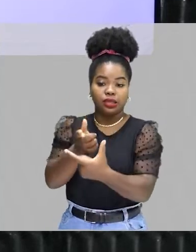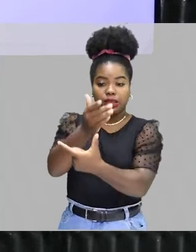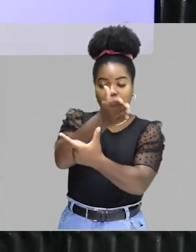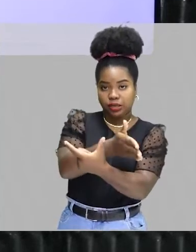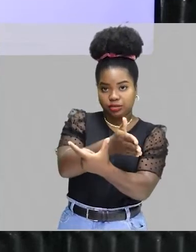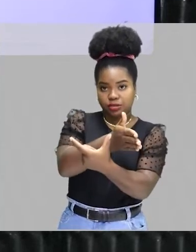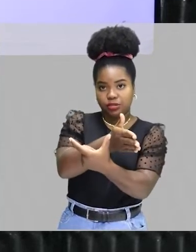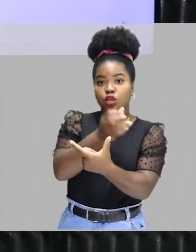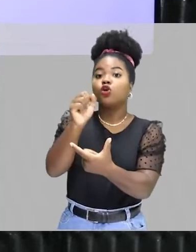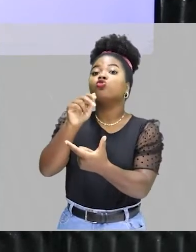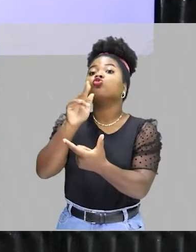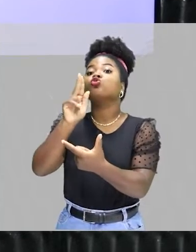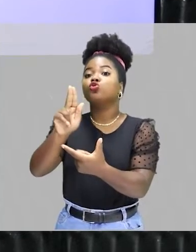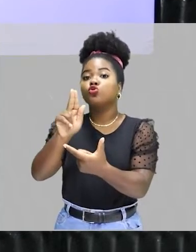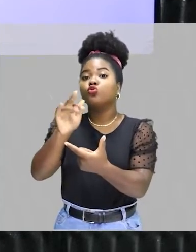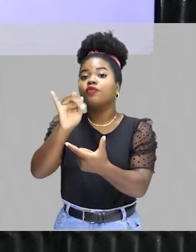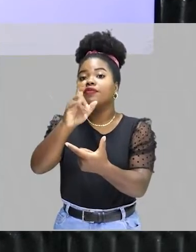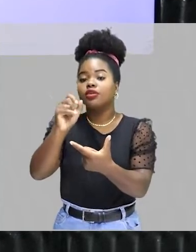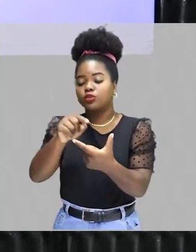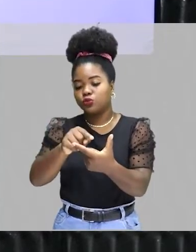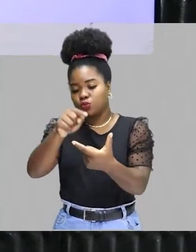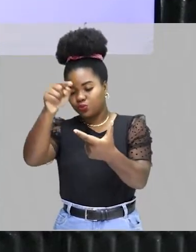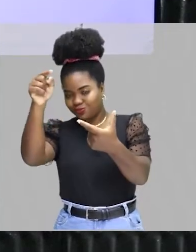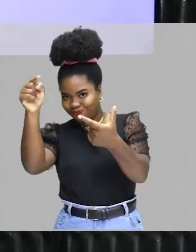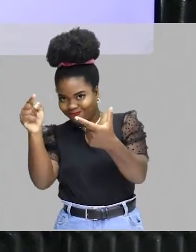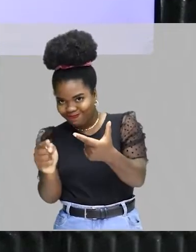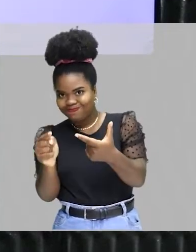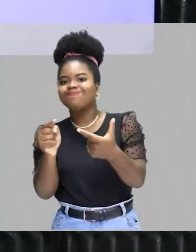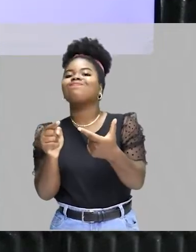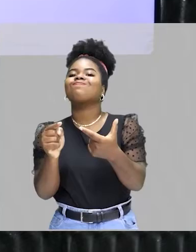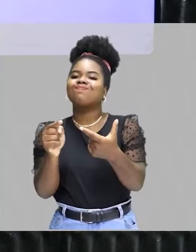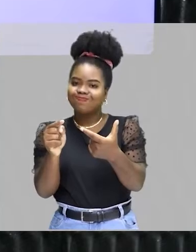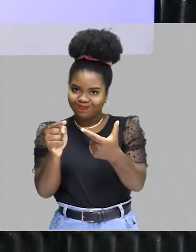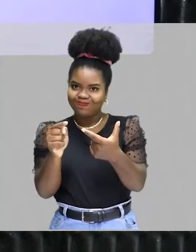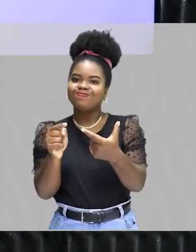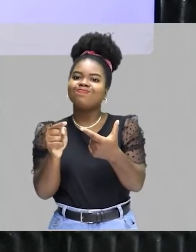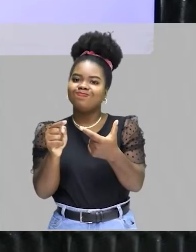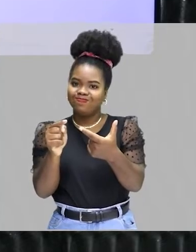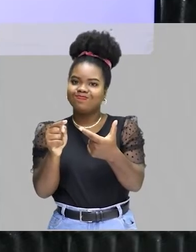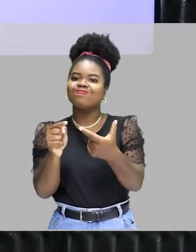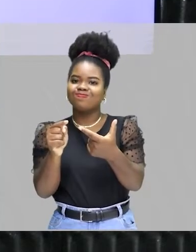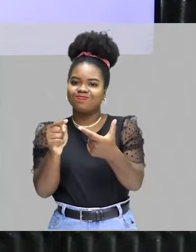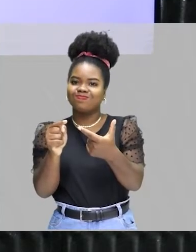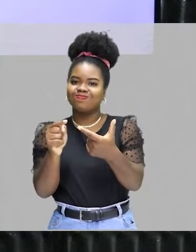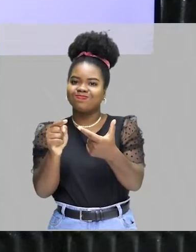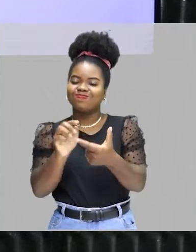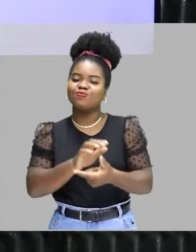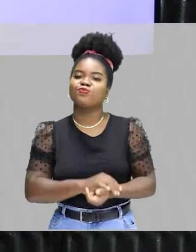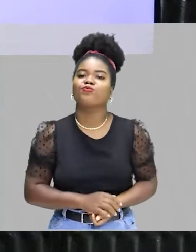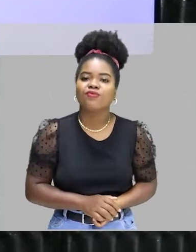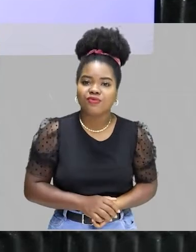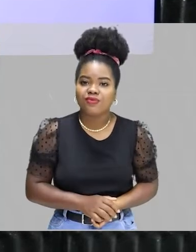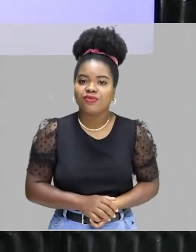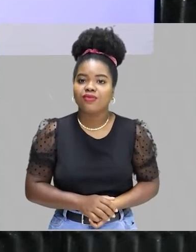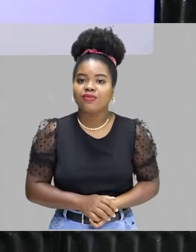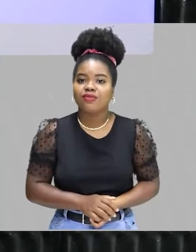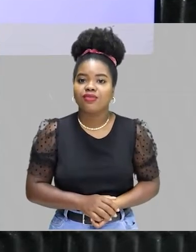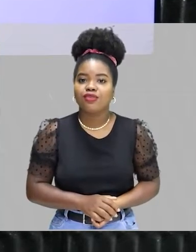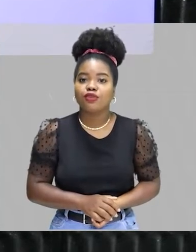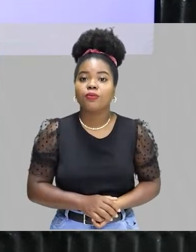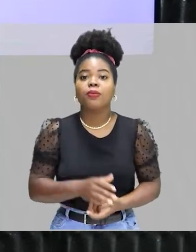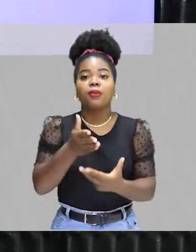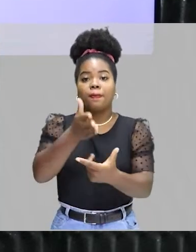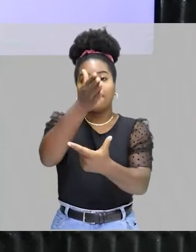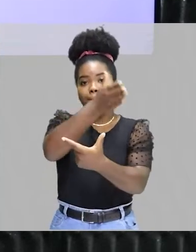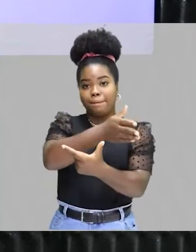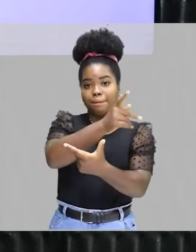radical. Sufixo é um morfema? Sim. É um sufixo? Sim. Que vem depois do radical.